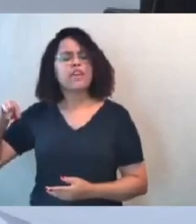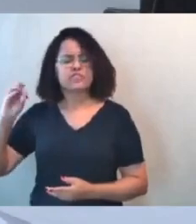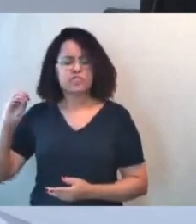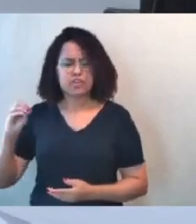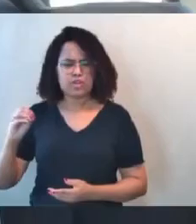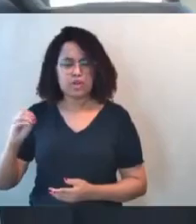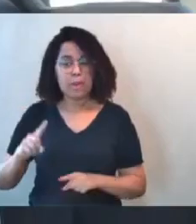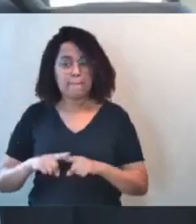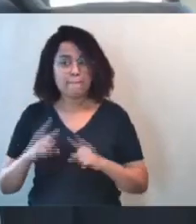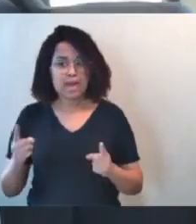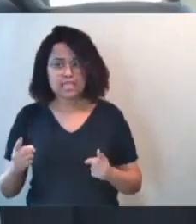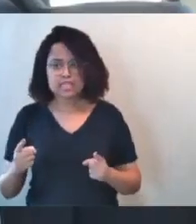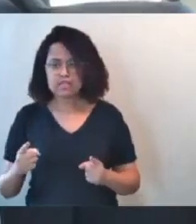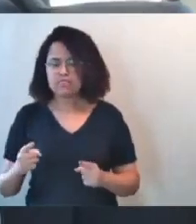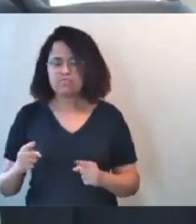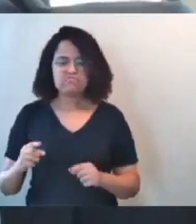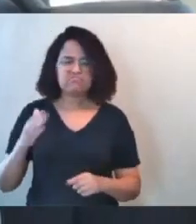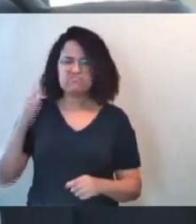devolve?